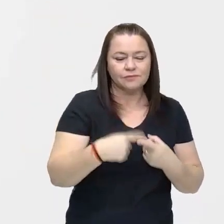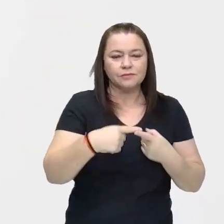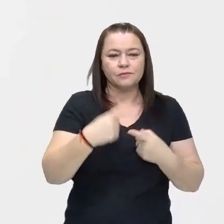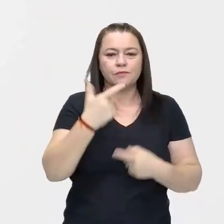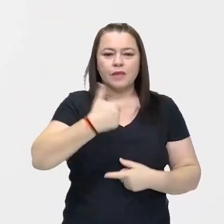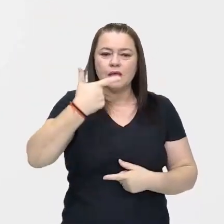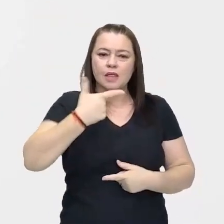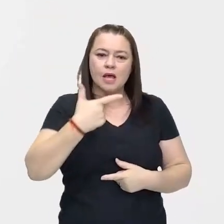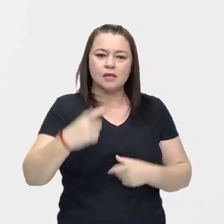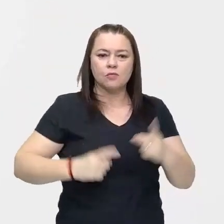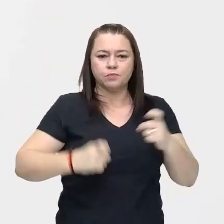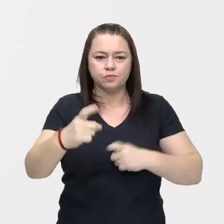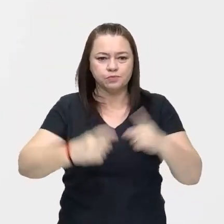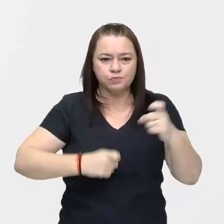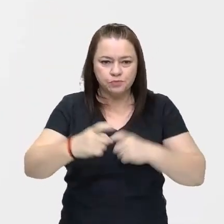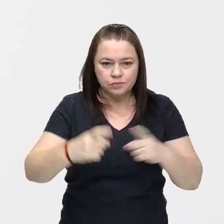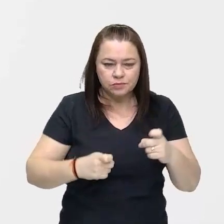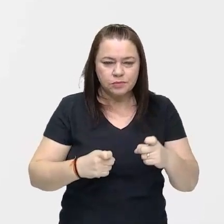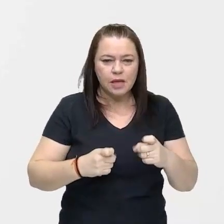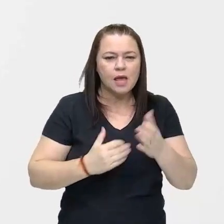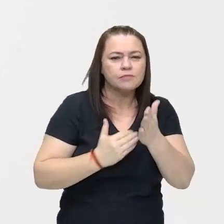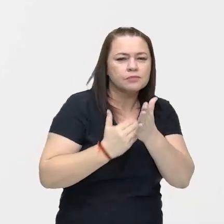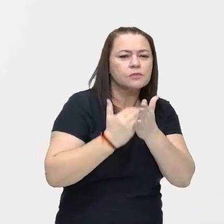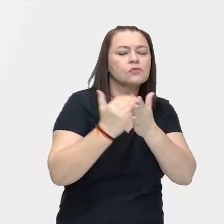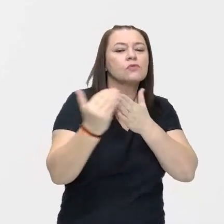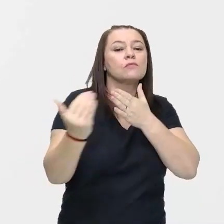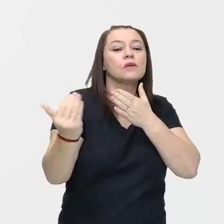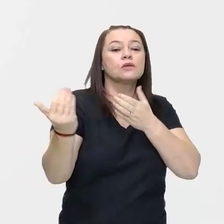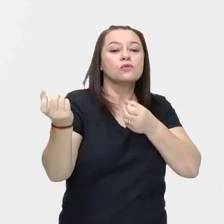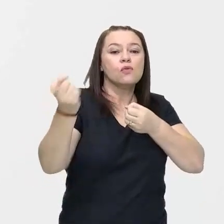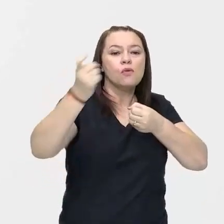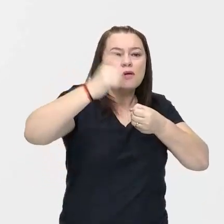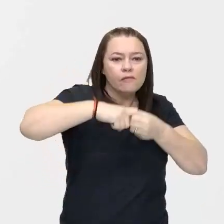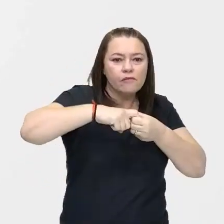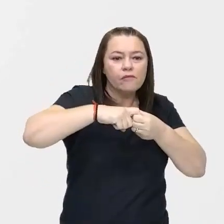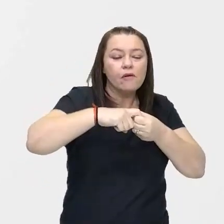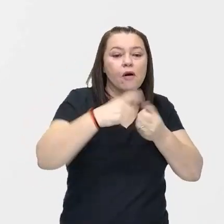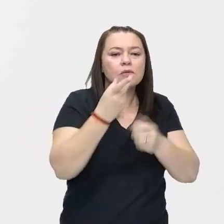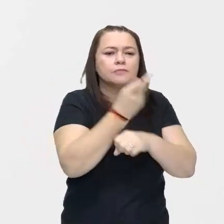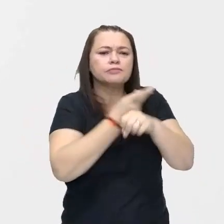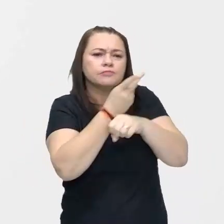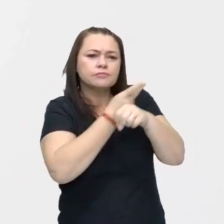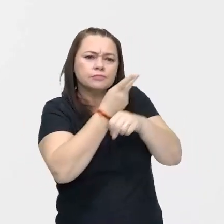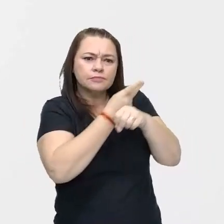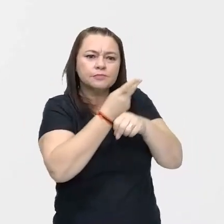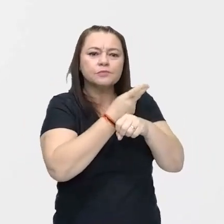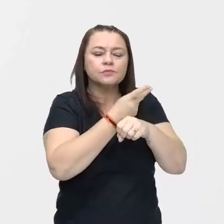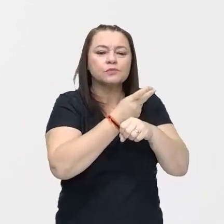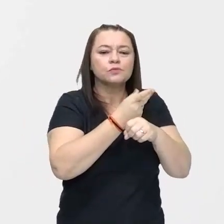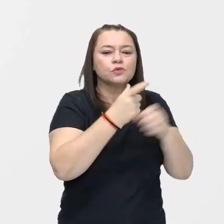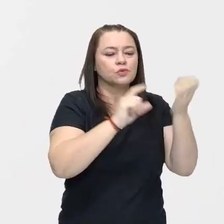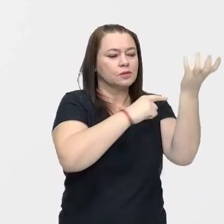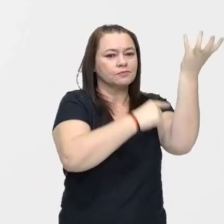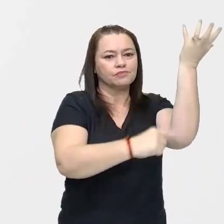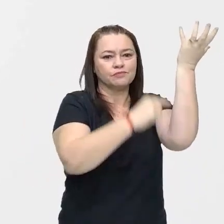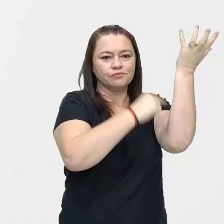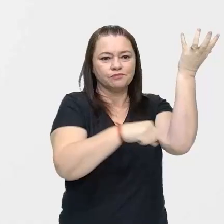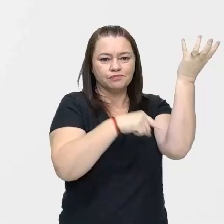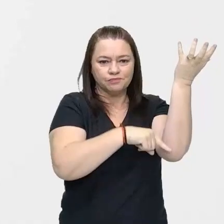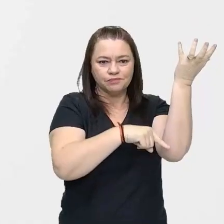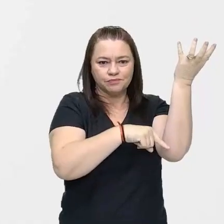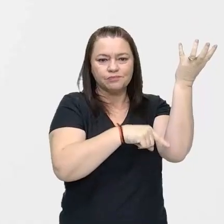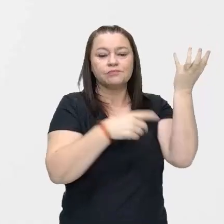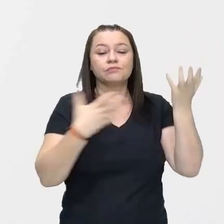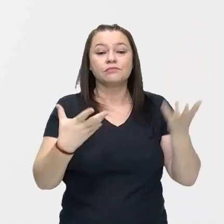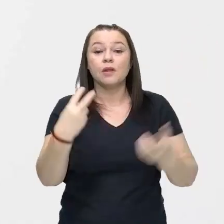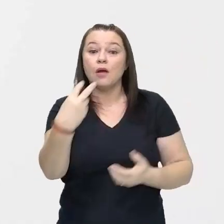da Amazônia volte a ser procurado e surge a figura dos soldados da borracha. Começa o segundo ciclo da borracha. Olha